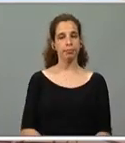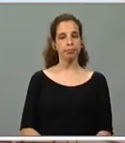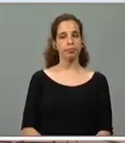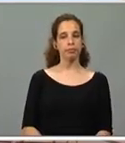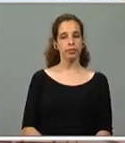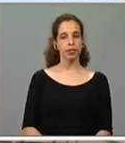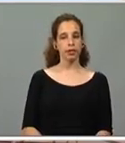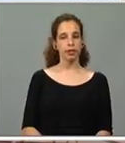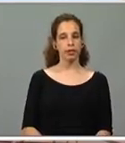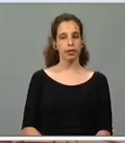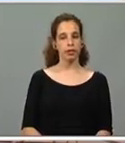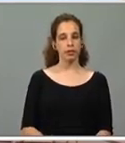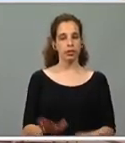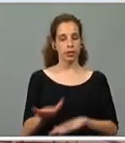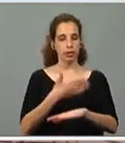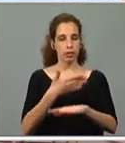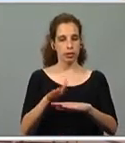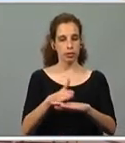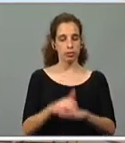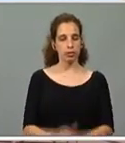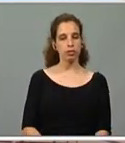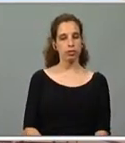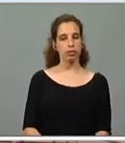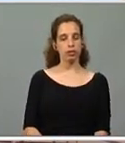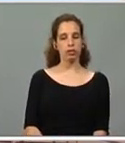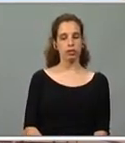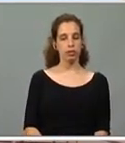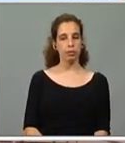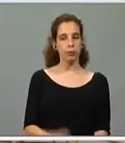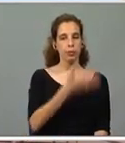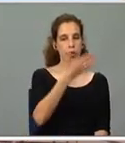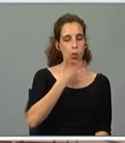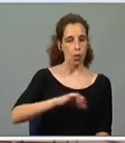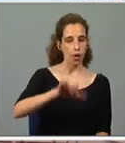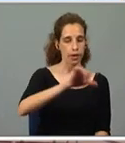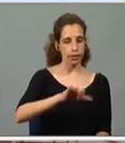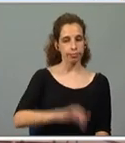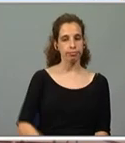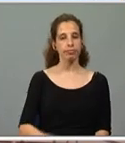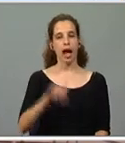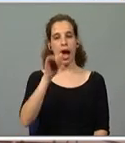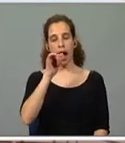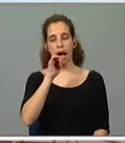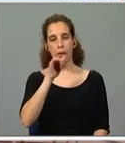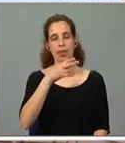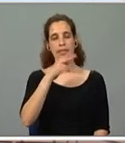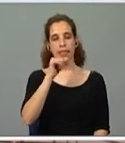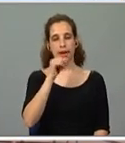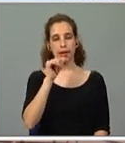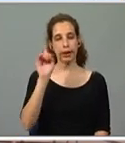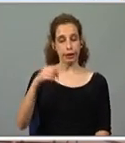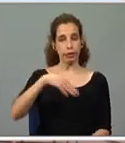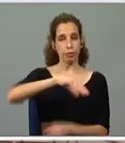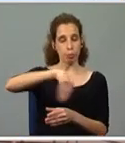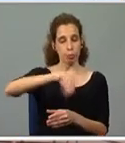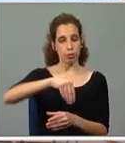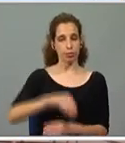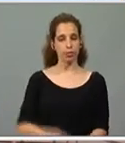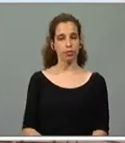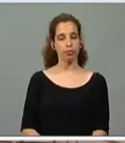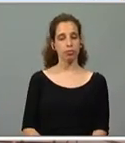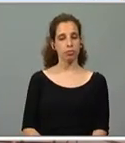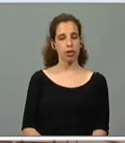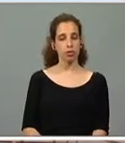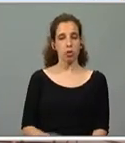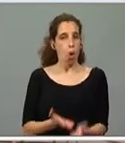vamos separar os componentes, vamos separar o azeite da água, da areia nesta mistura. Eles não